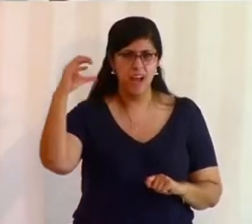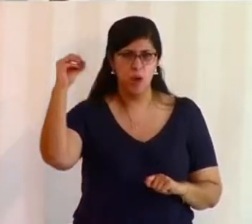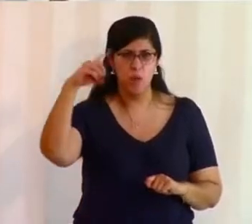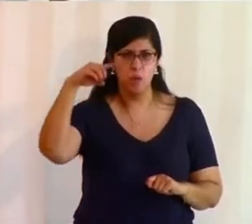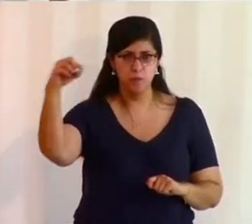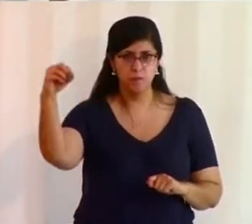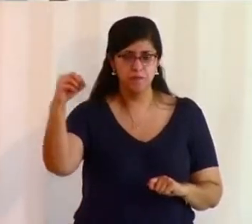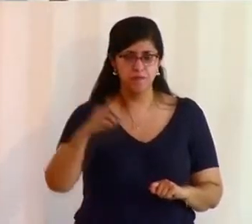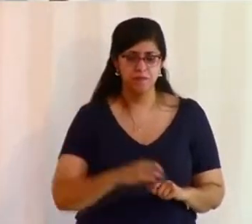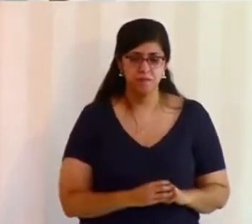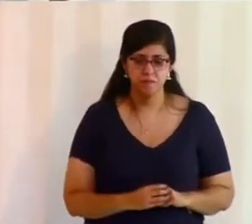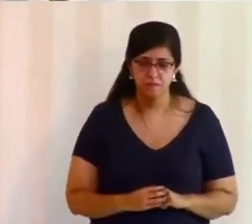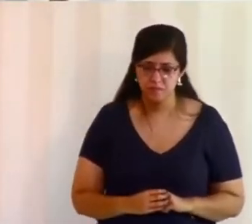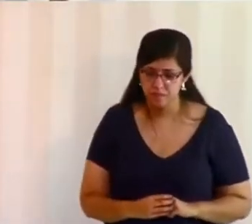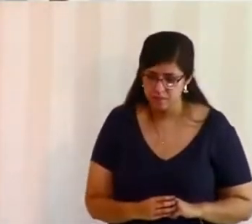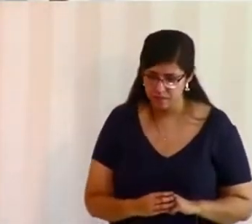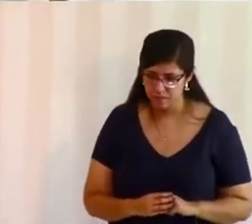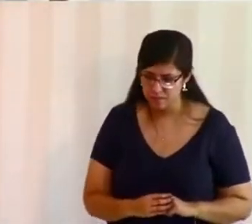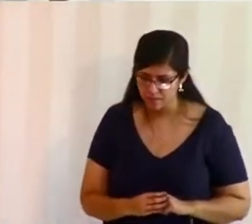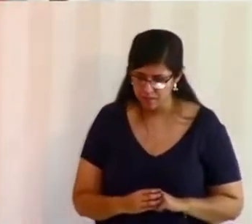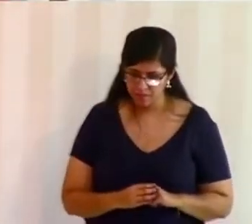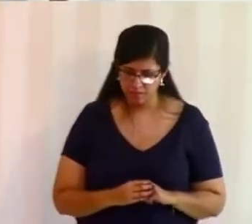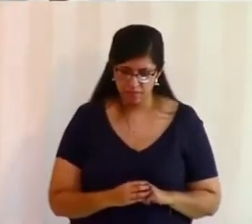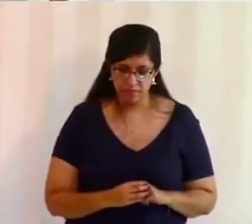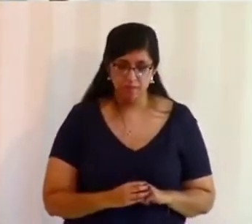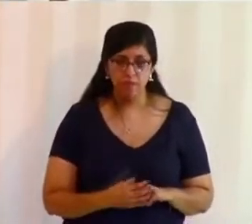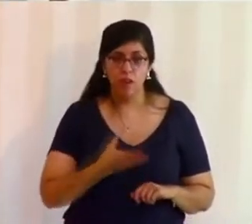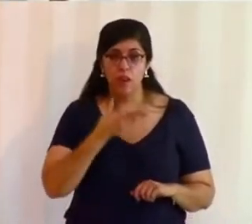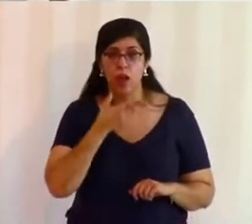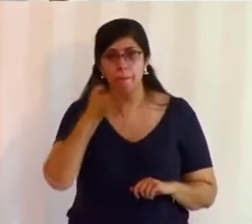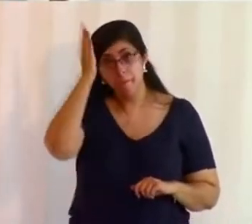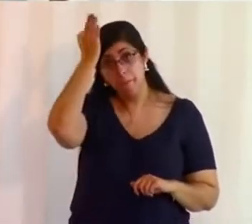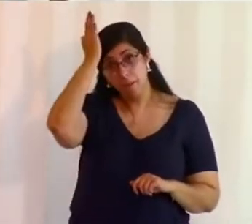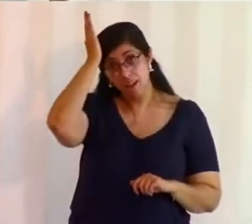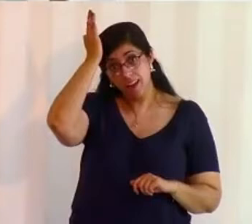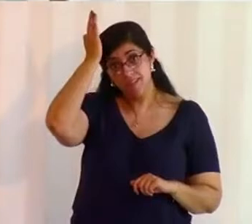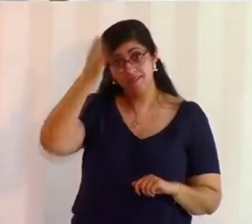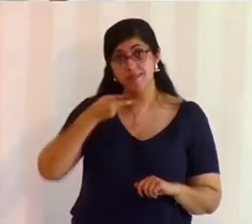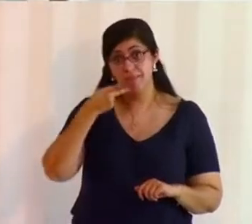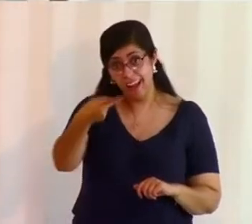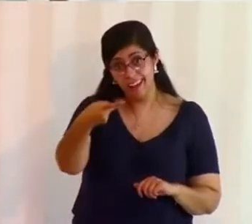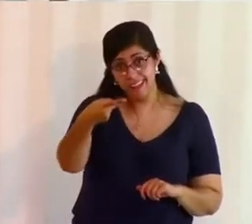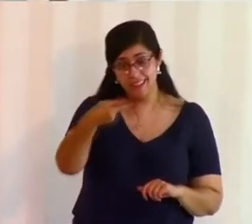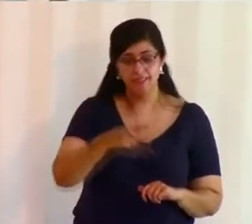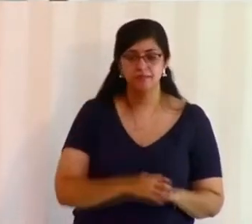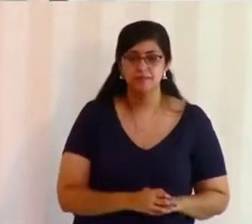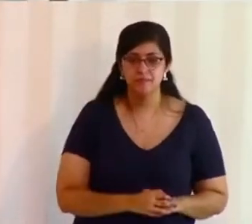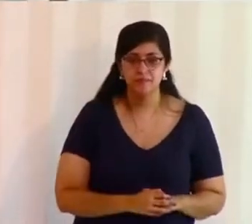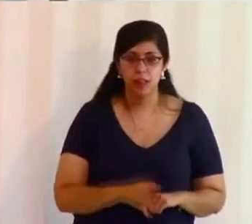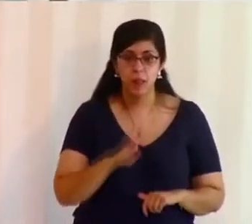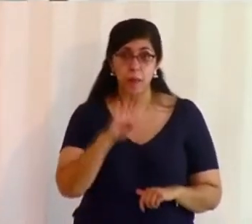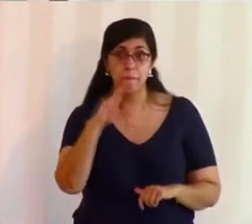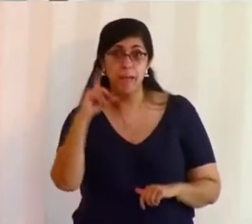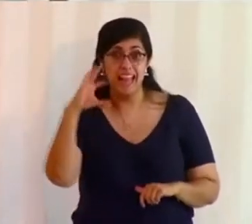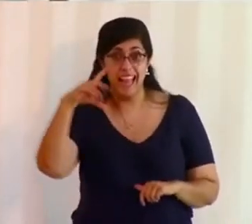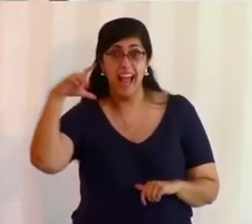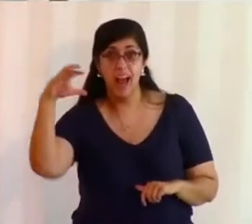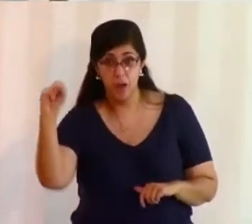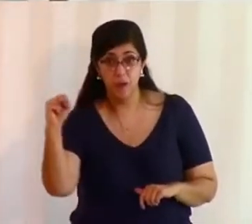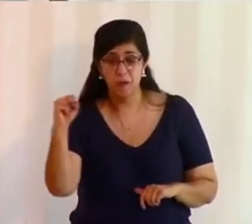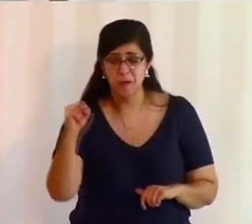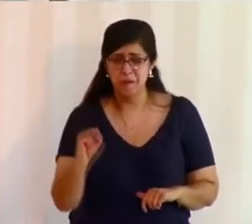porque a gente se sente um pouco incomodado por um animal irracional falar com um homem. Mas Balaão estava tão embrutecido, Balaão estava